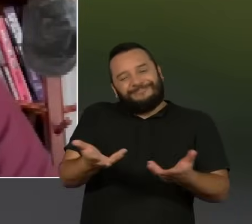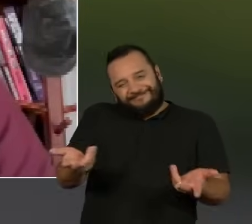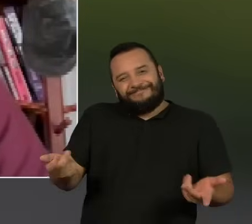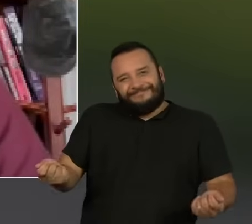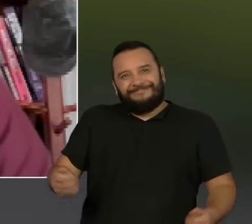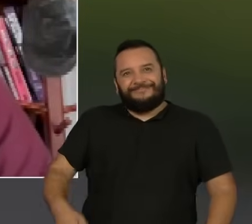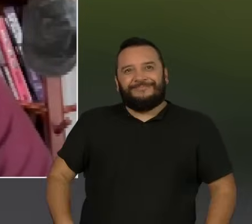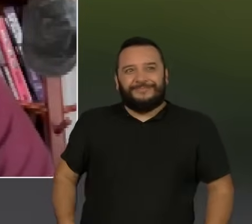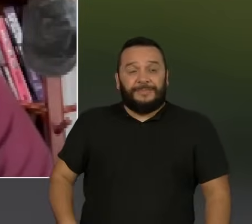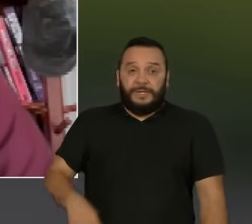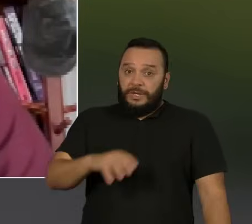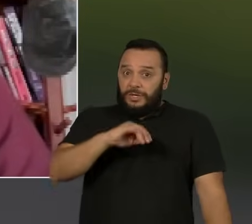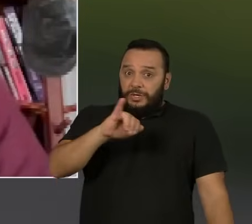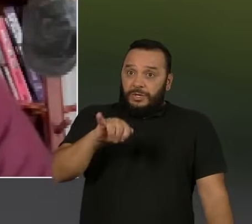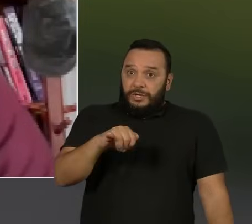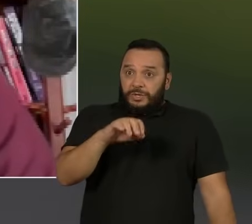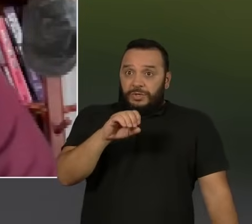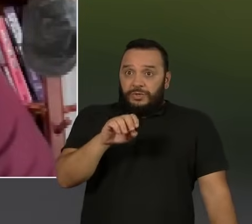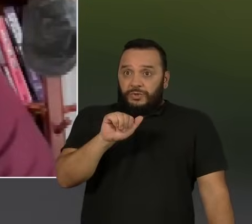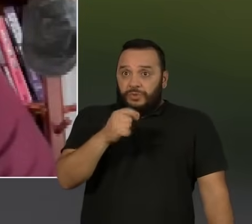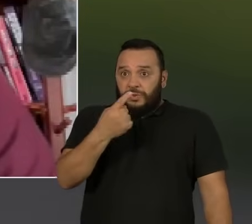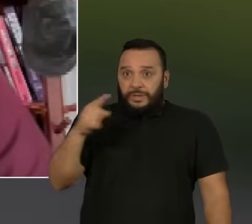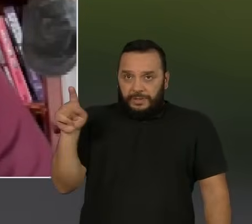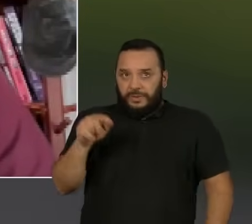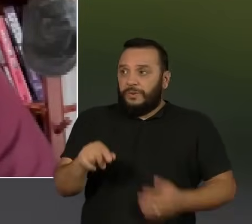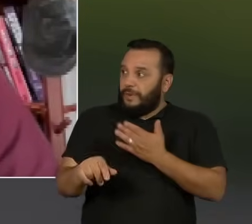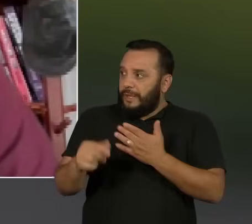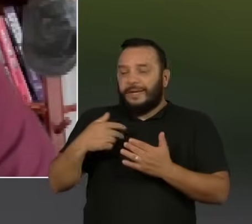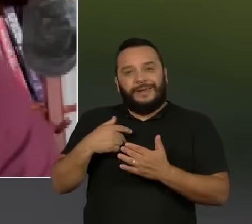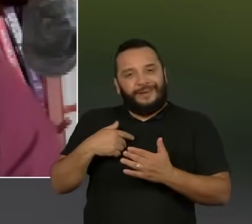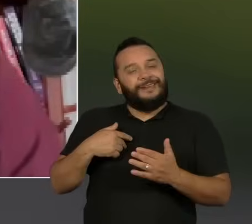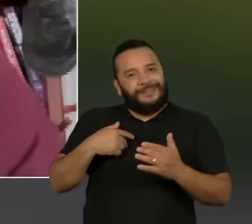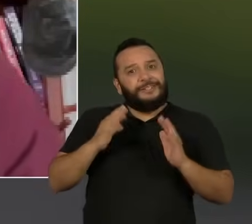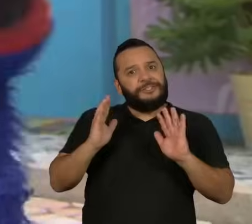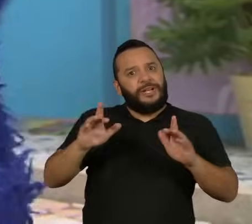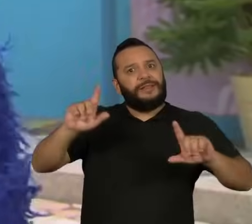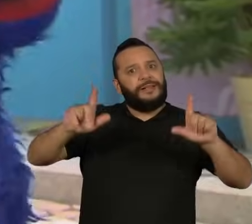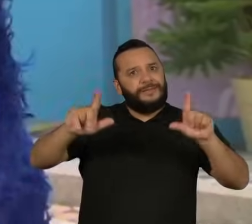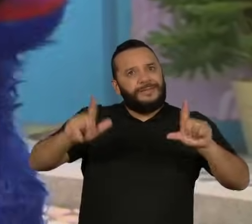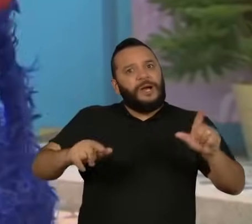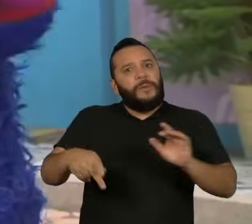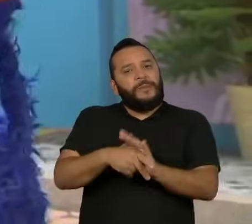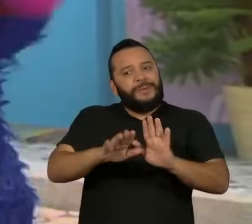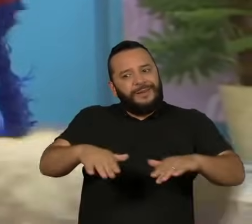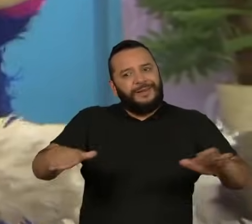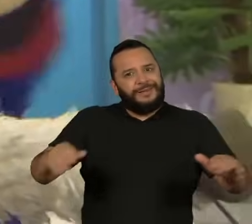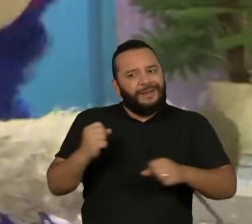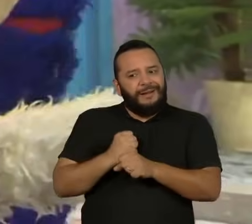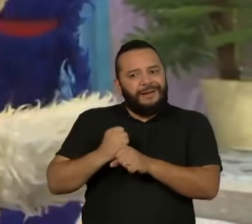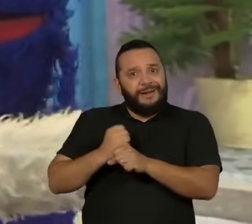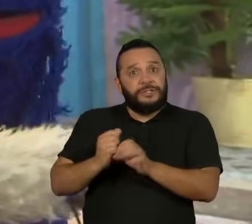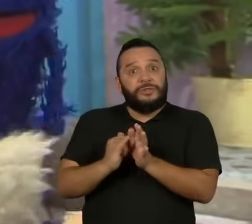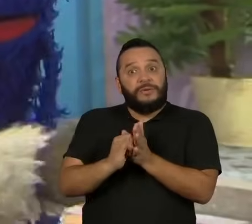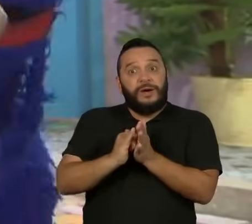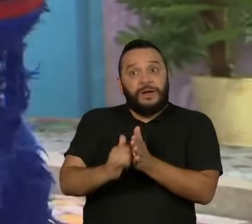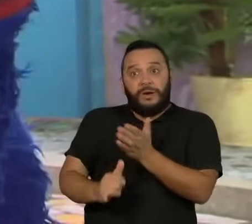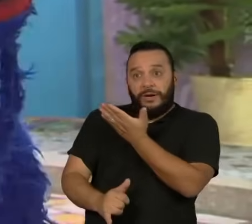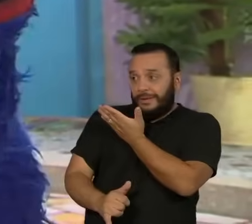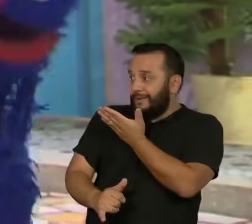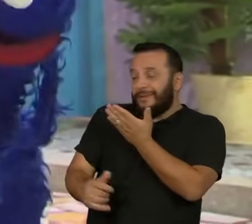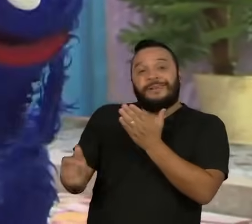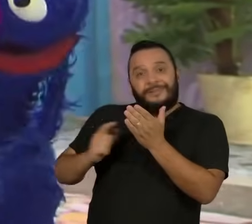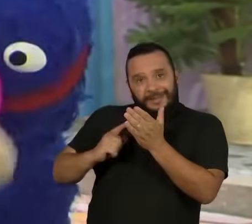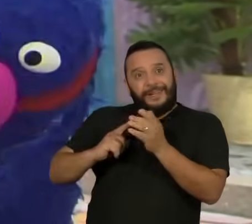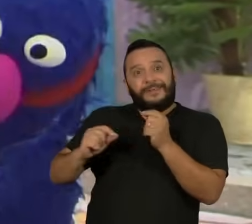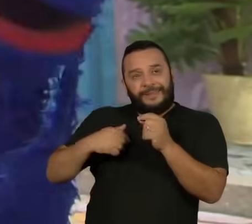O diretor João Amorim trabalha com conteúdo infantil há muitos anos. Em Nova York, se dedicou ao cinema de